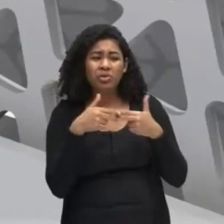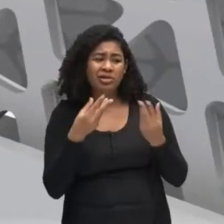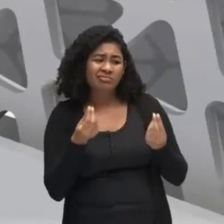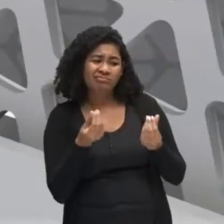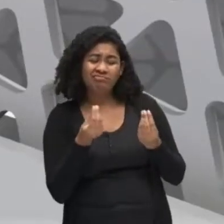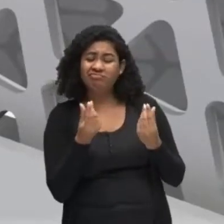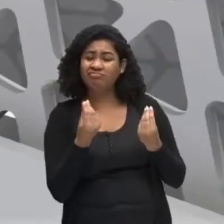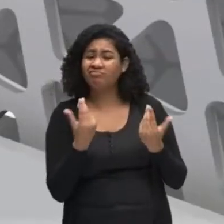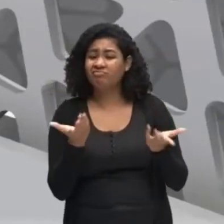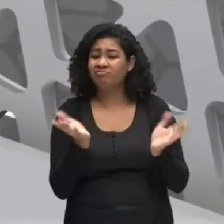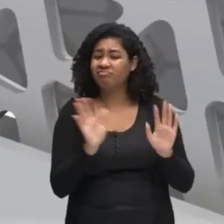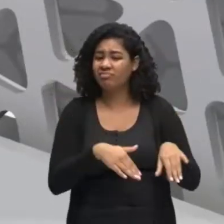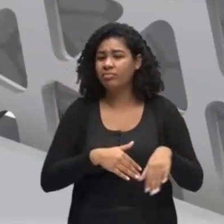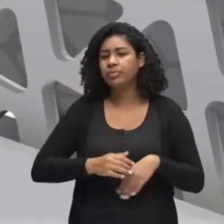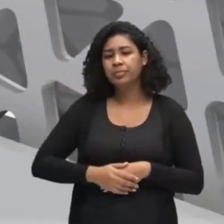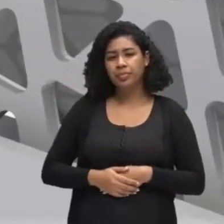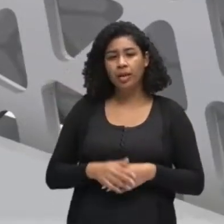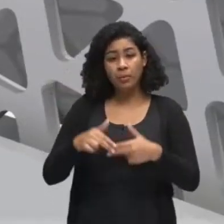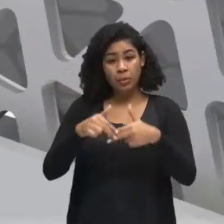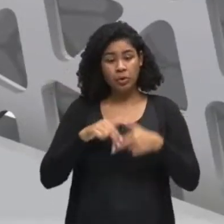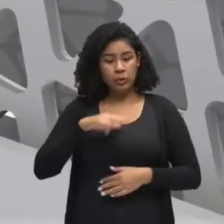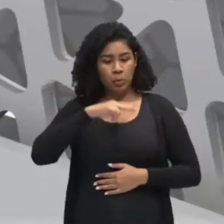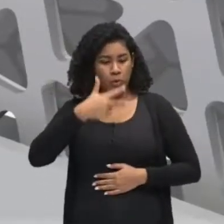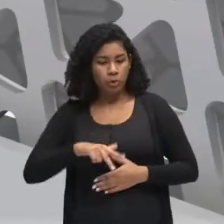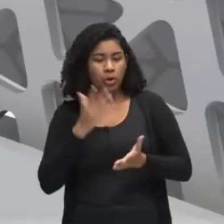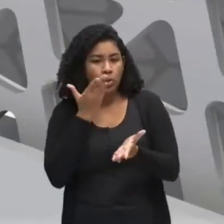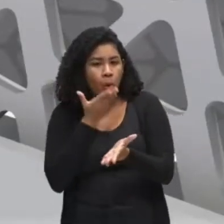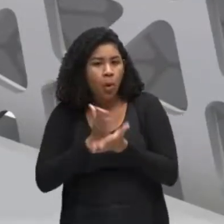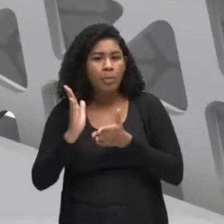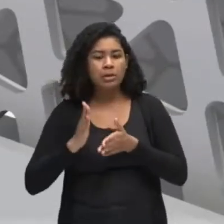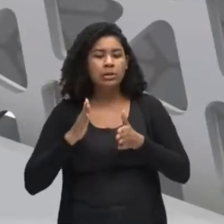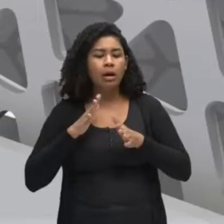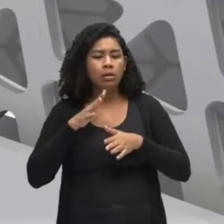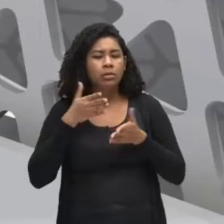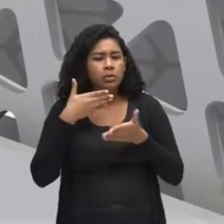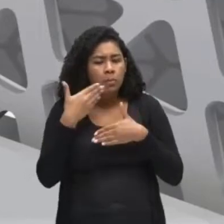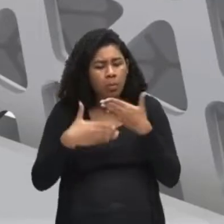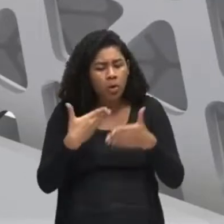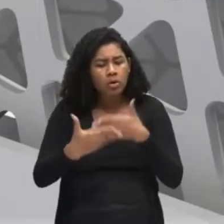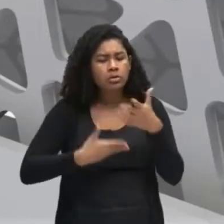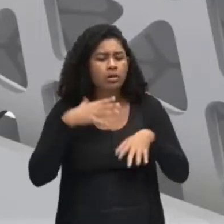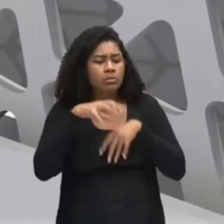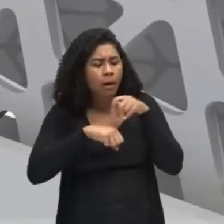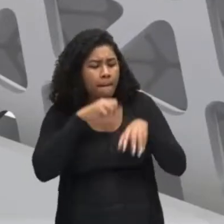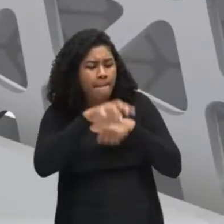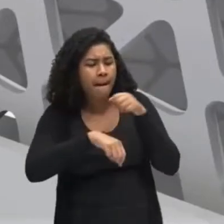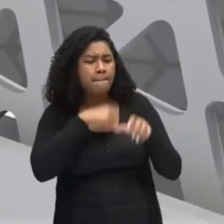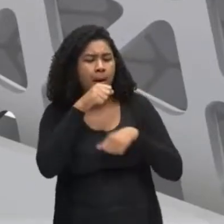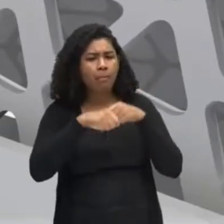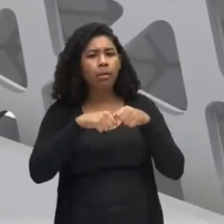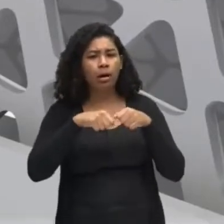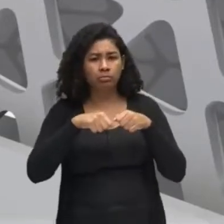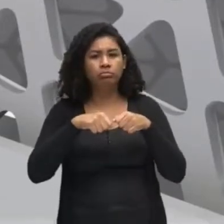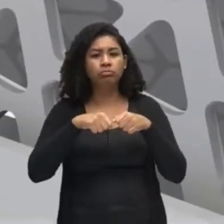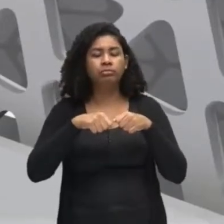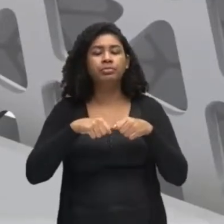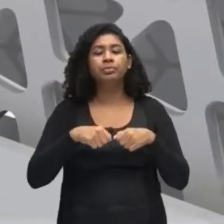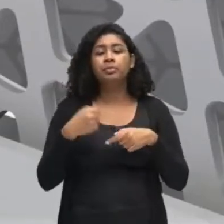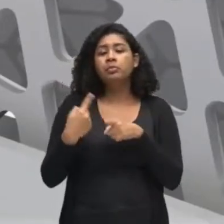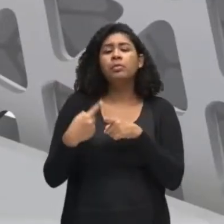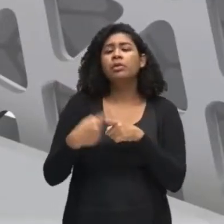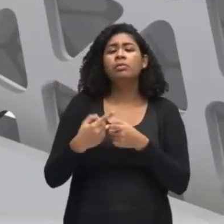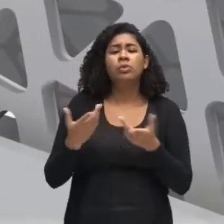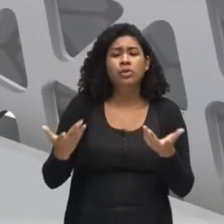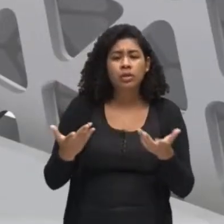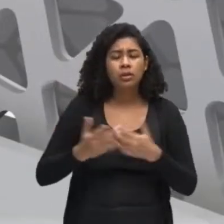foram caminhando, os jesuítas, eles começam o processo de colonização, eles começam a adentrar essa região. Por quê?